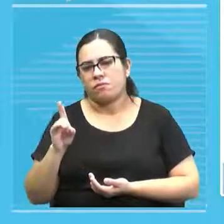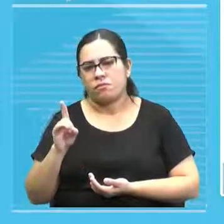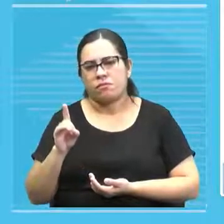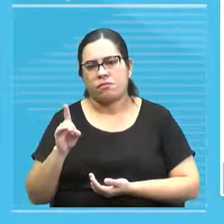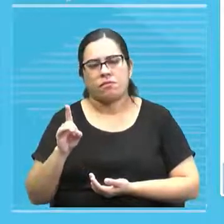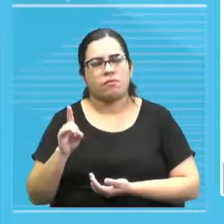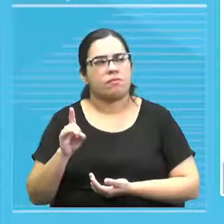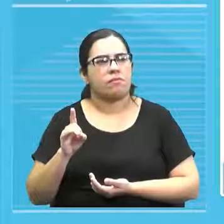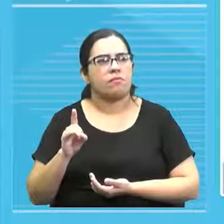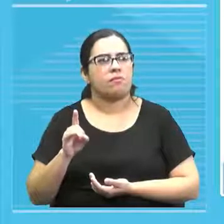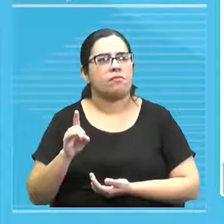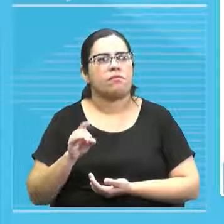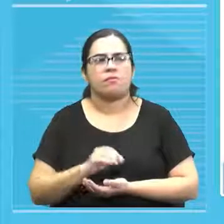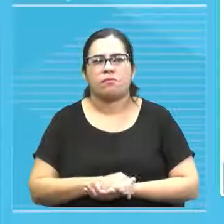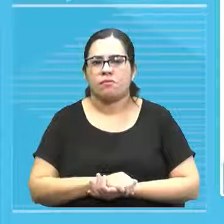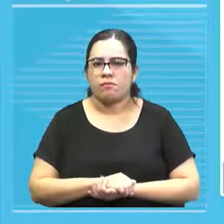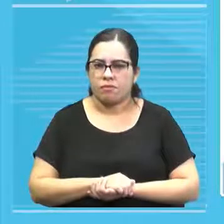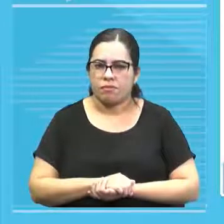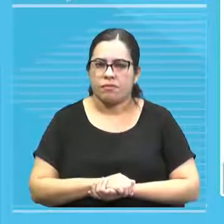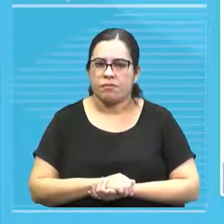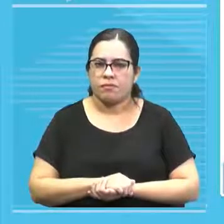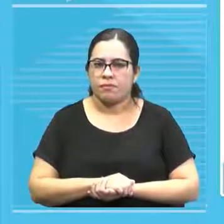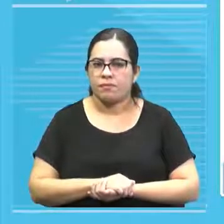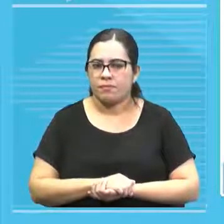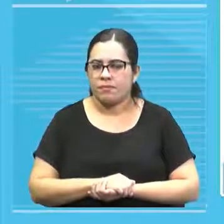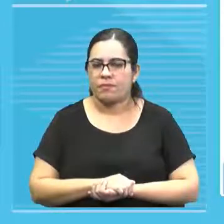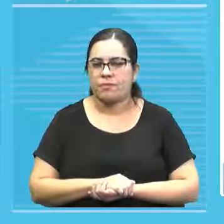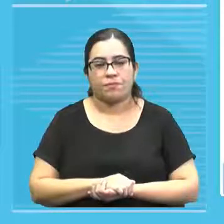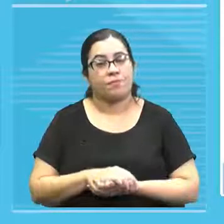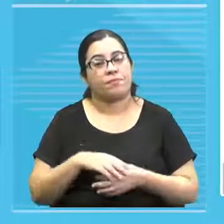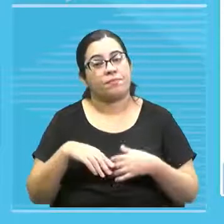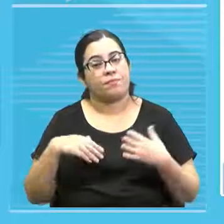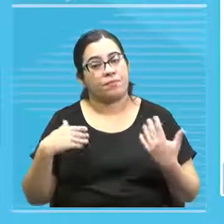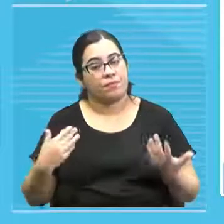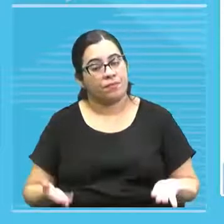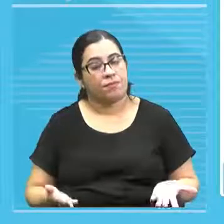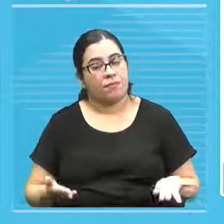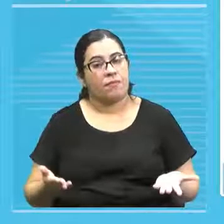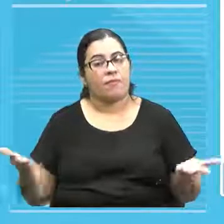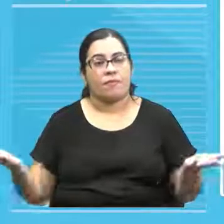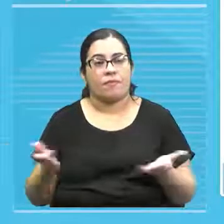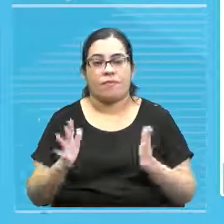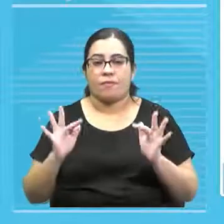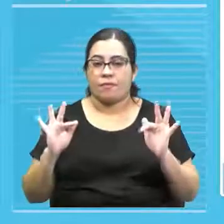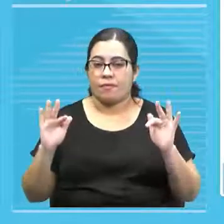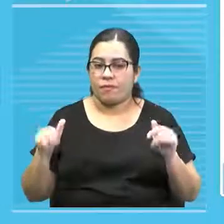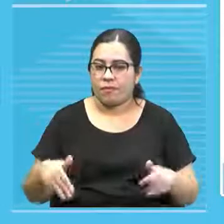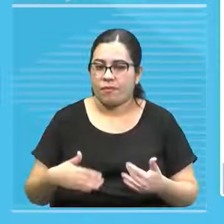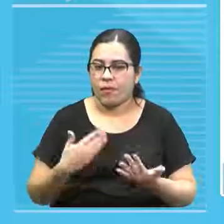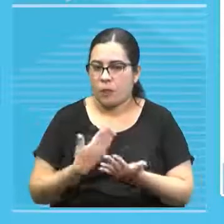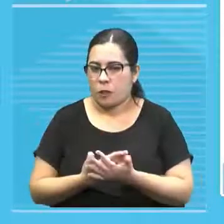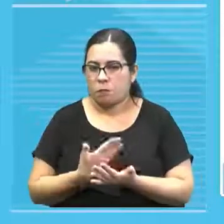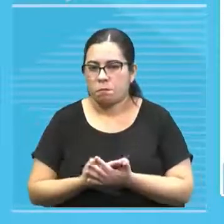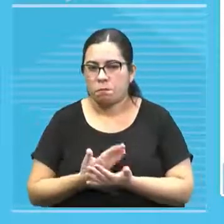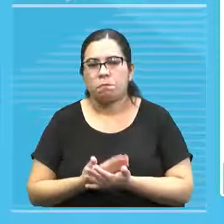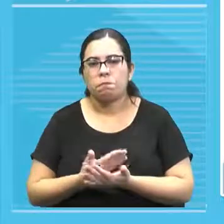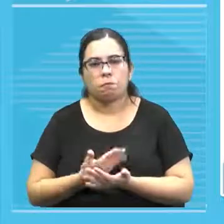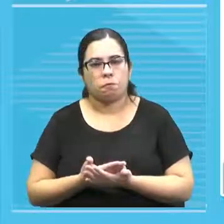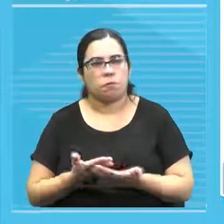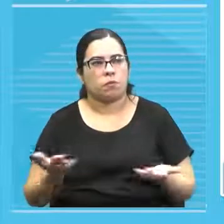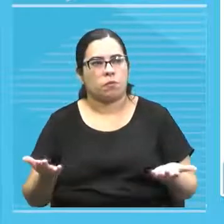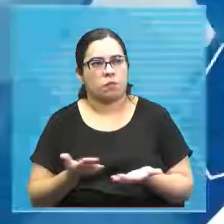concentrados em alguns países emergentes Minha gente eu estou finalizando o nosso